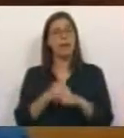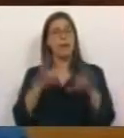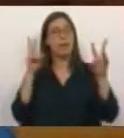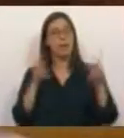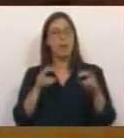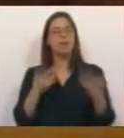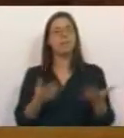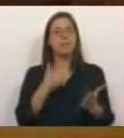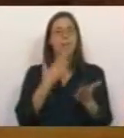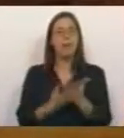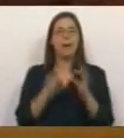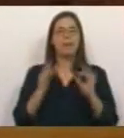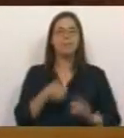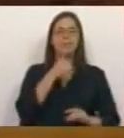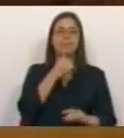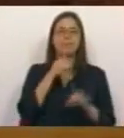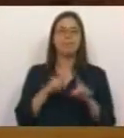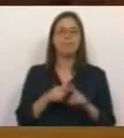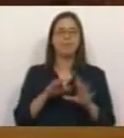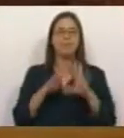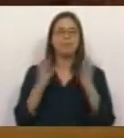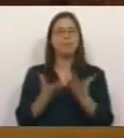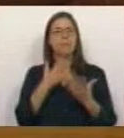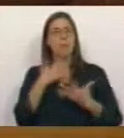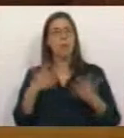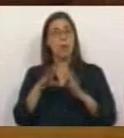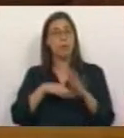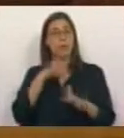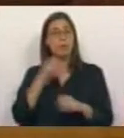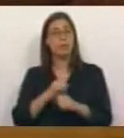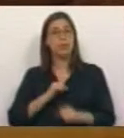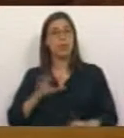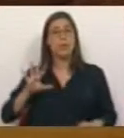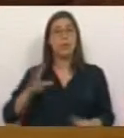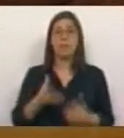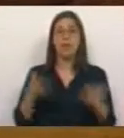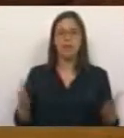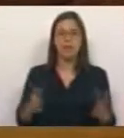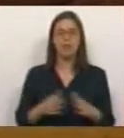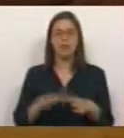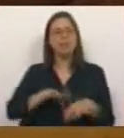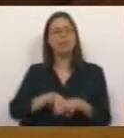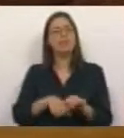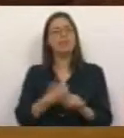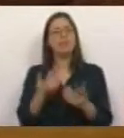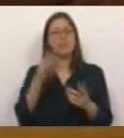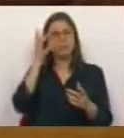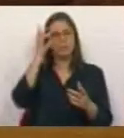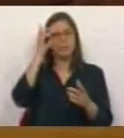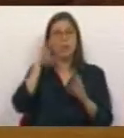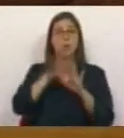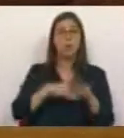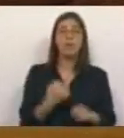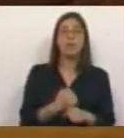laboral, constituíram fatores determinantes para a generalização da precariedade laboral no nosso país, para a degradação das condições